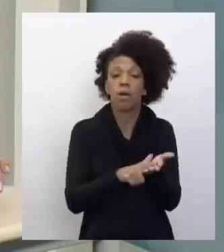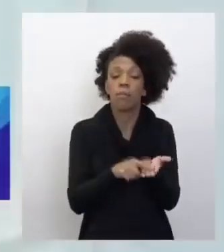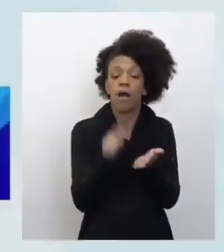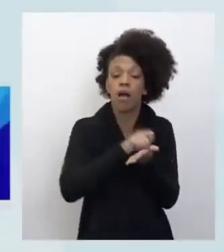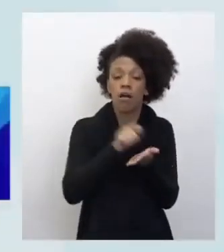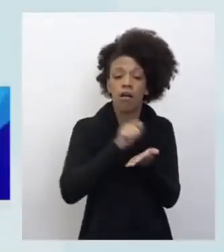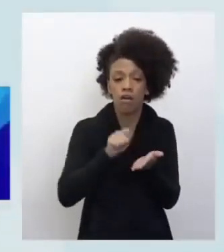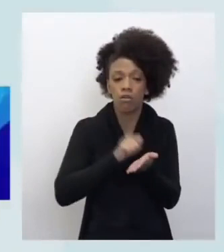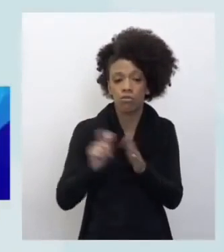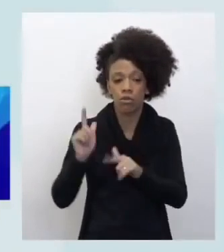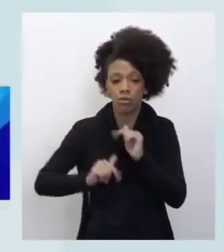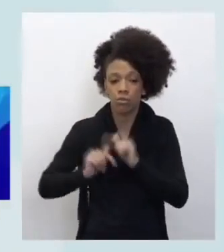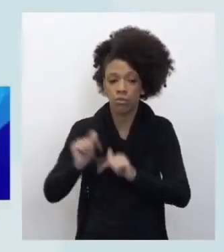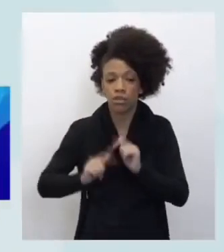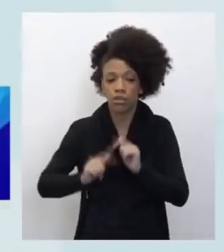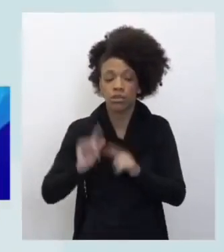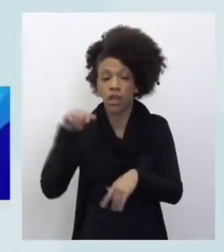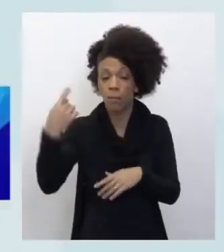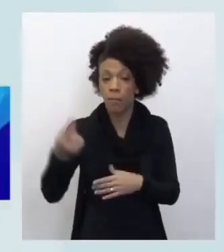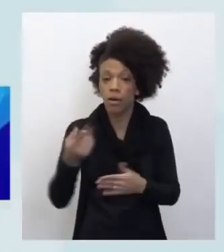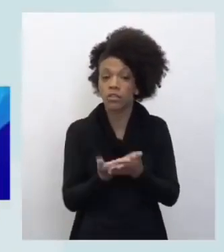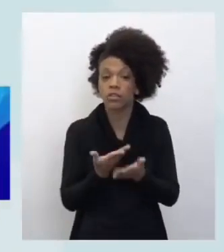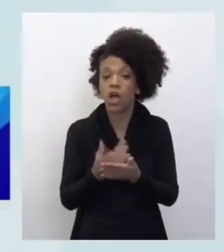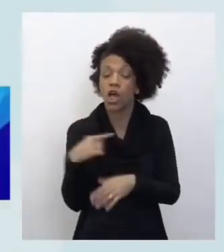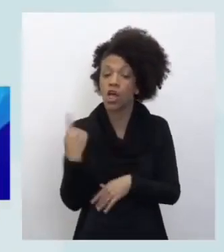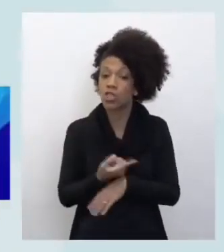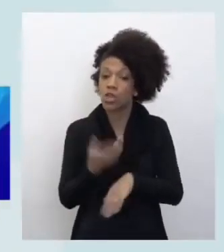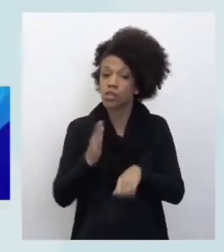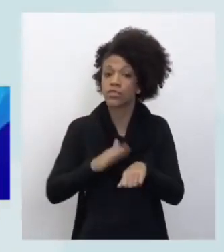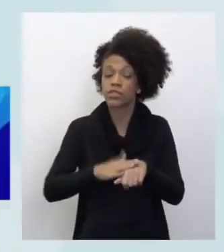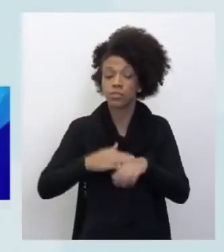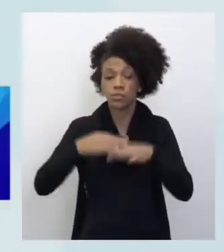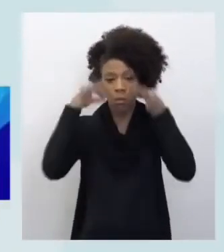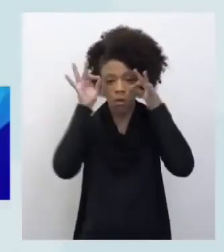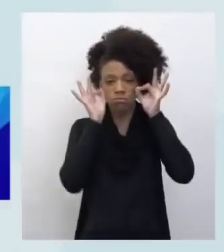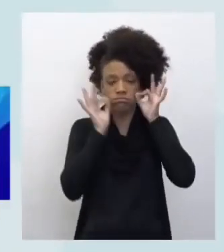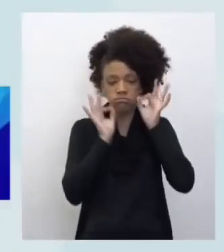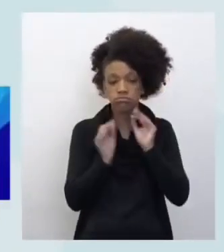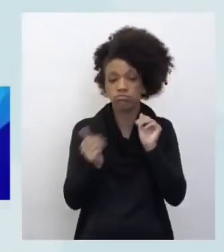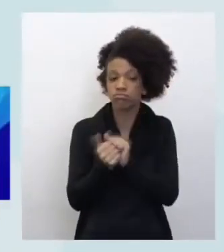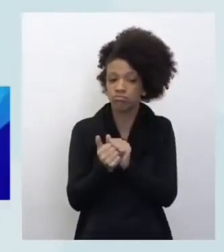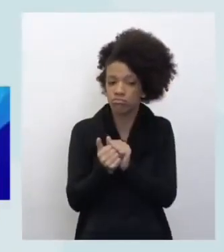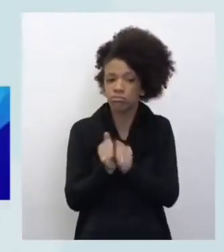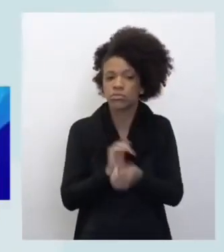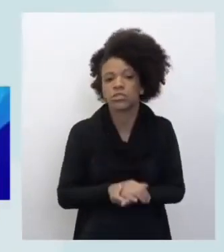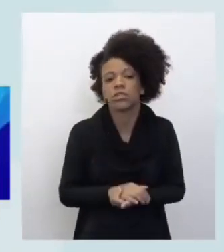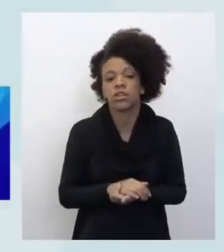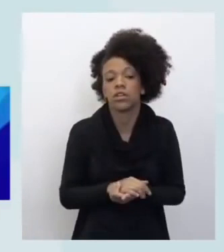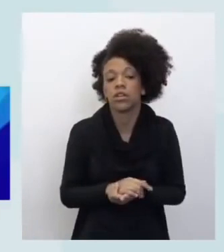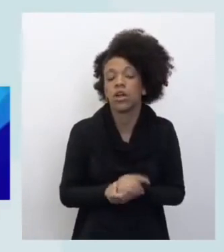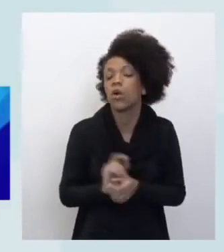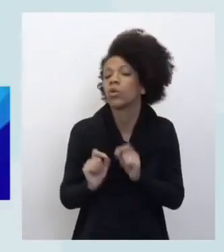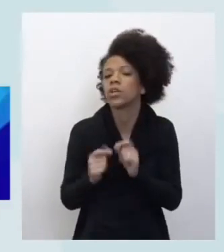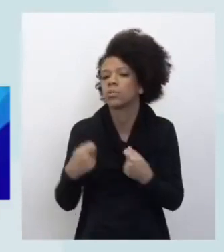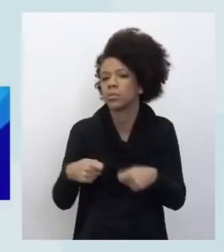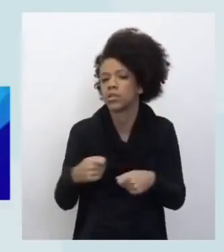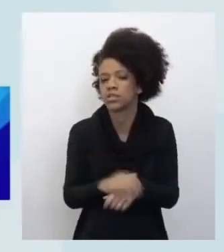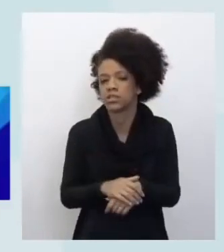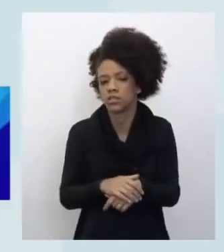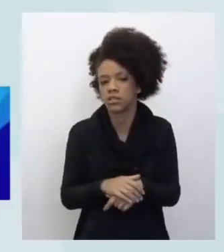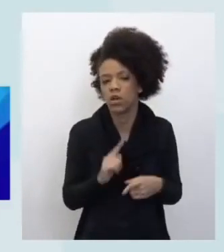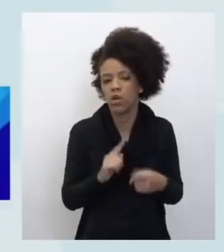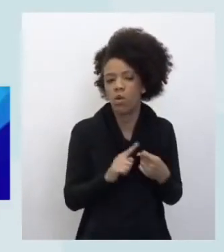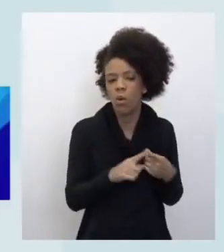anota o material. Na próxima aula, nós vamos fazer uma máscara juntos. O que a gente precisa? Um pedaço